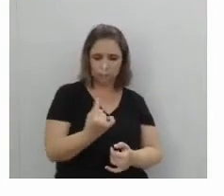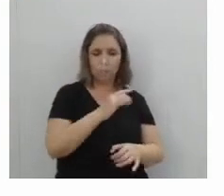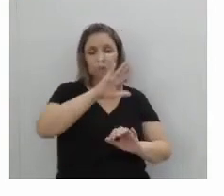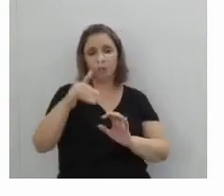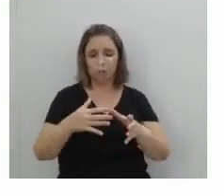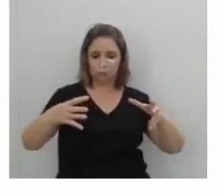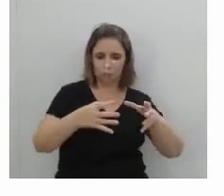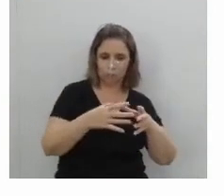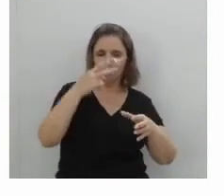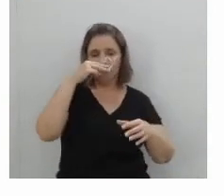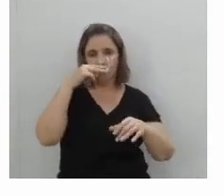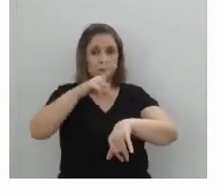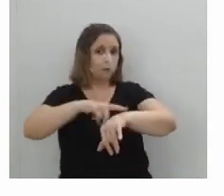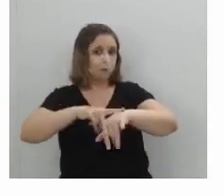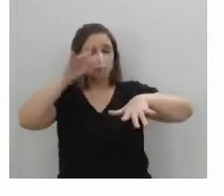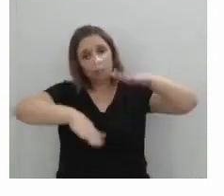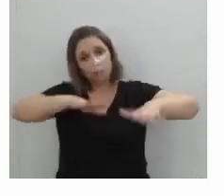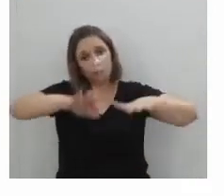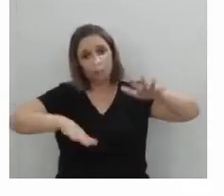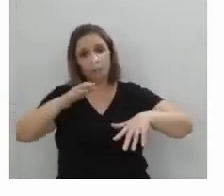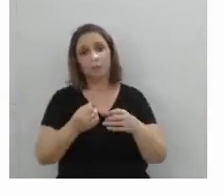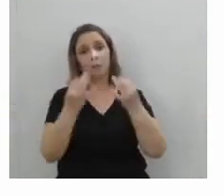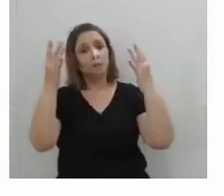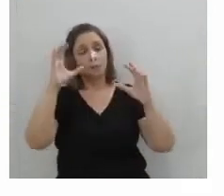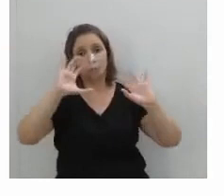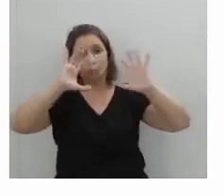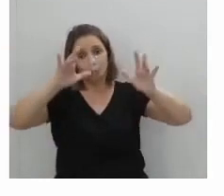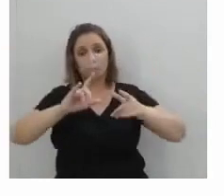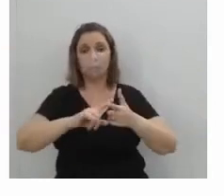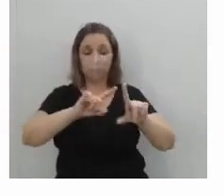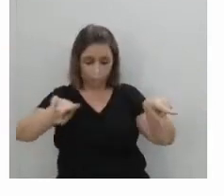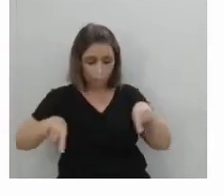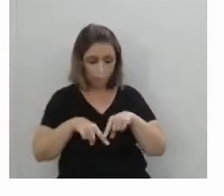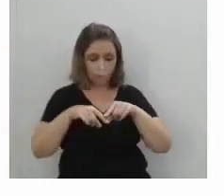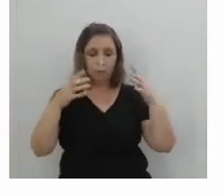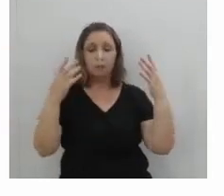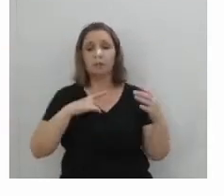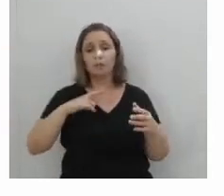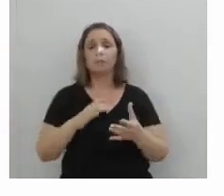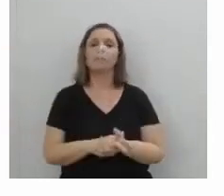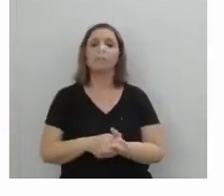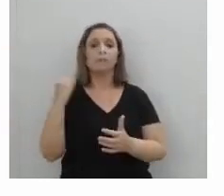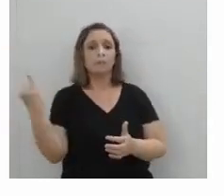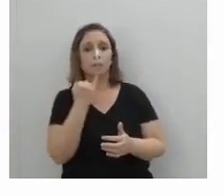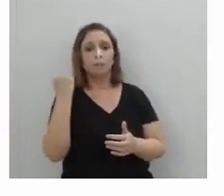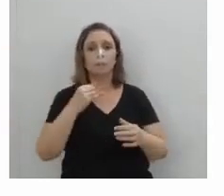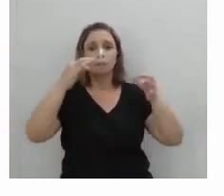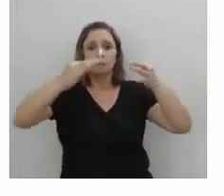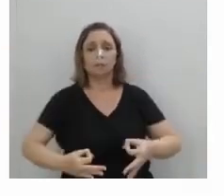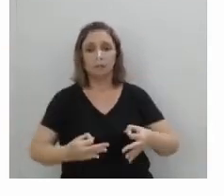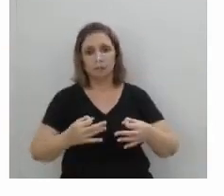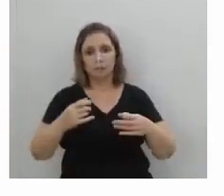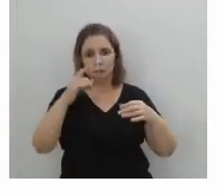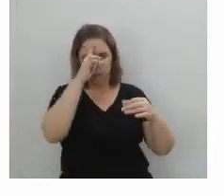todos os participantes ao mesmo tempo. Vai depender da quantidade de bolas e do espaço disponível. O importante é acertar o comando e